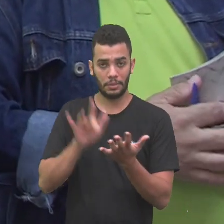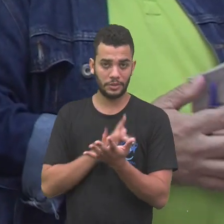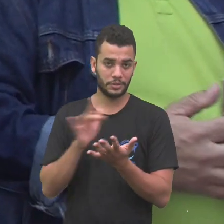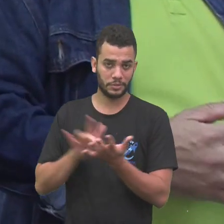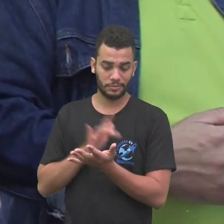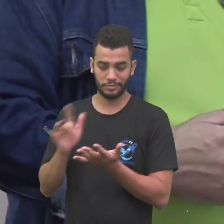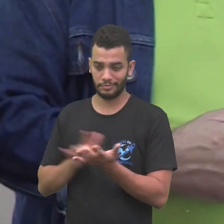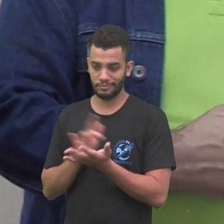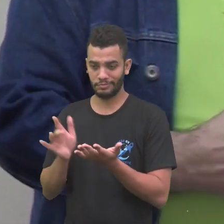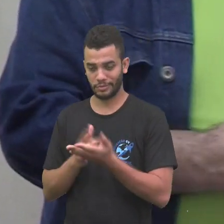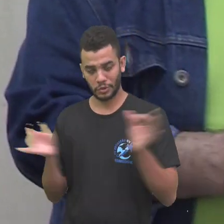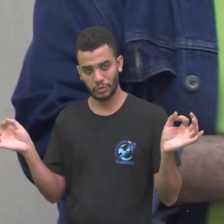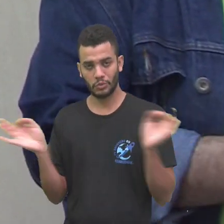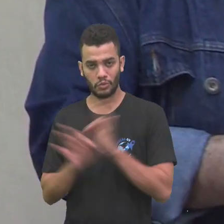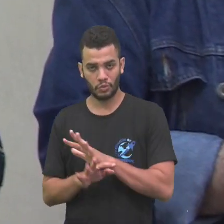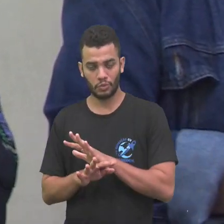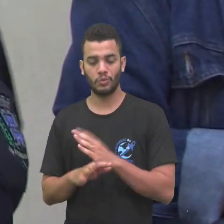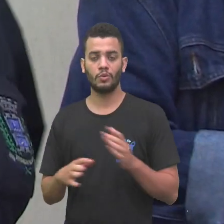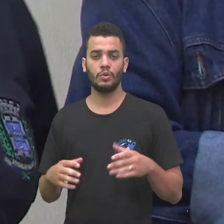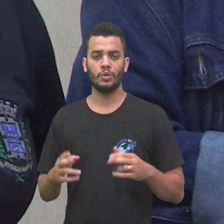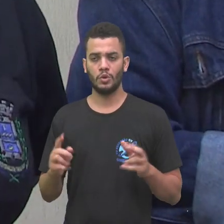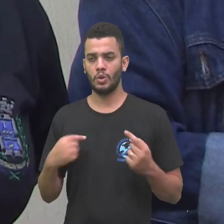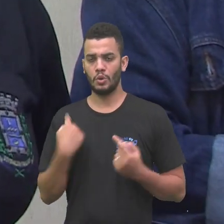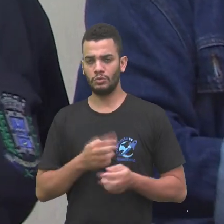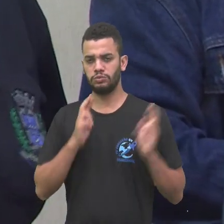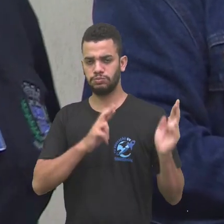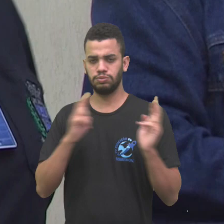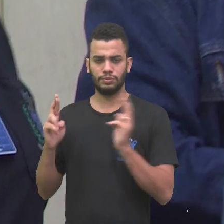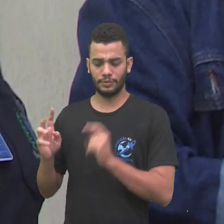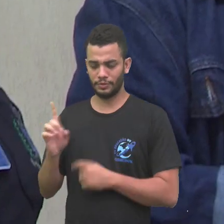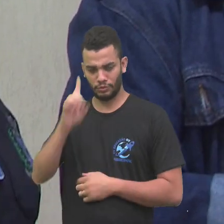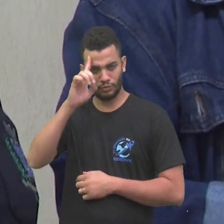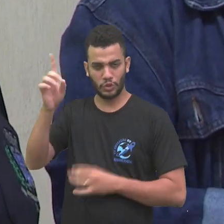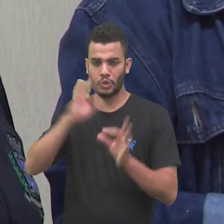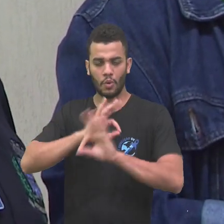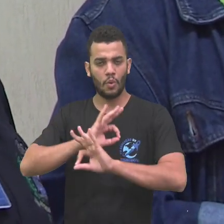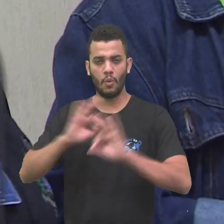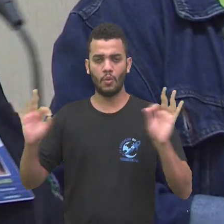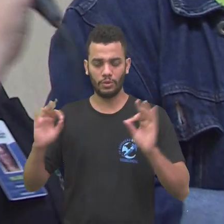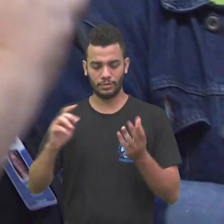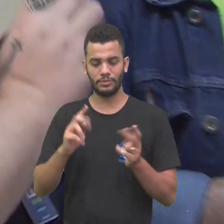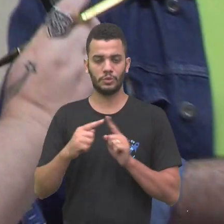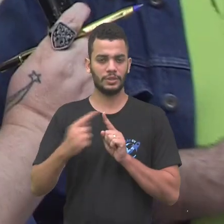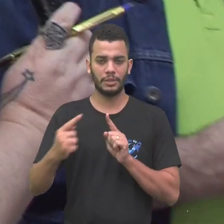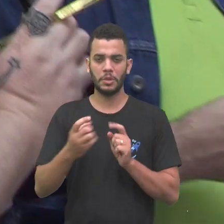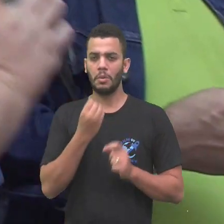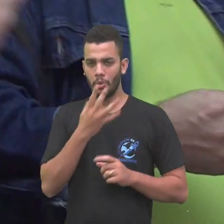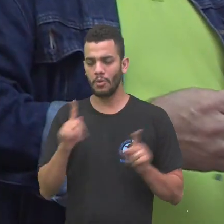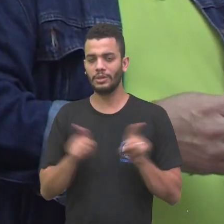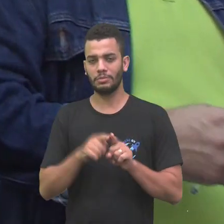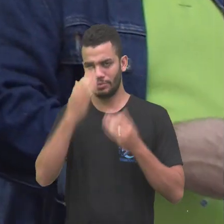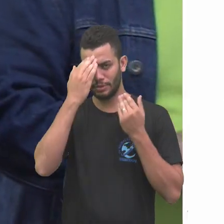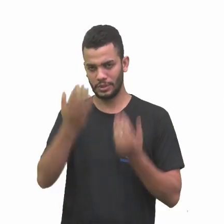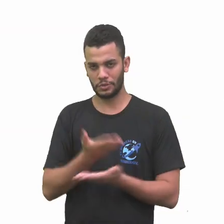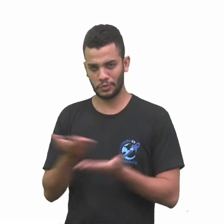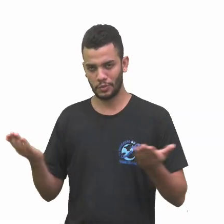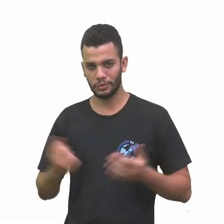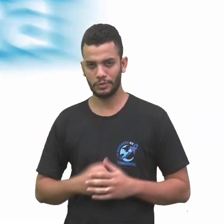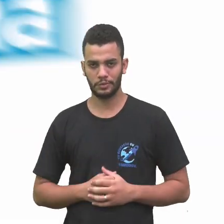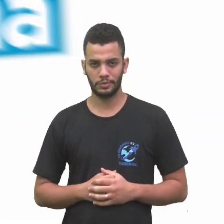em nome da Prefeitura de Valadares. Desejamos um bom dia e uma excelente semana a todos. Muito obrigada!